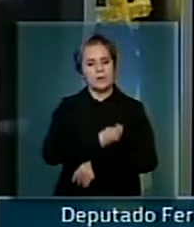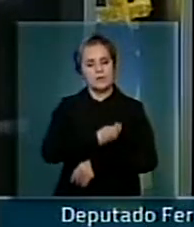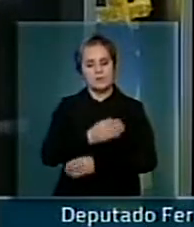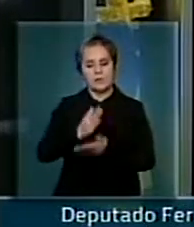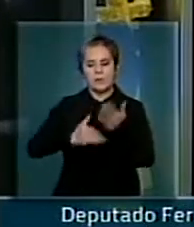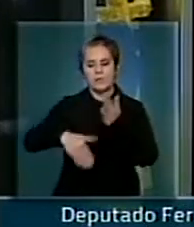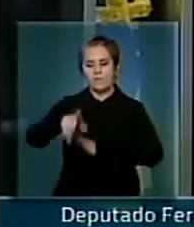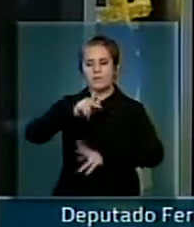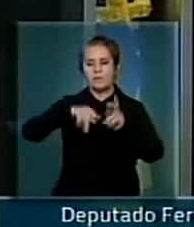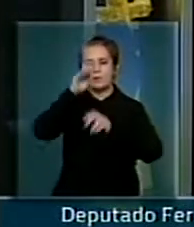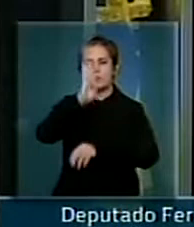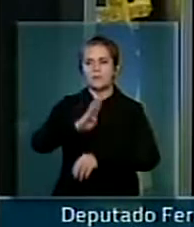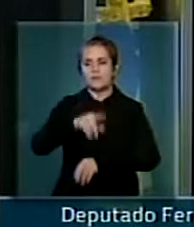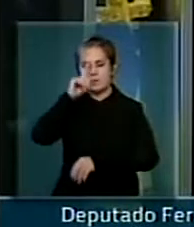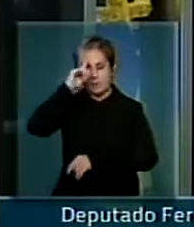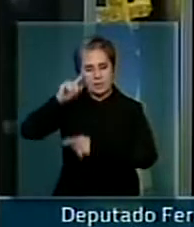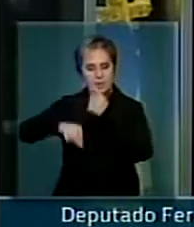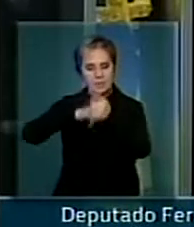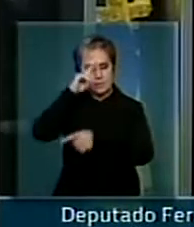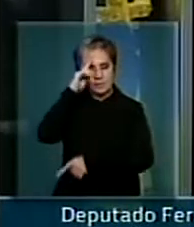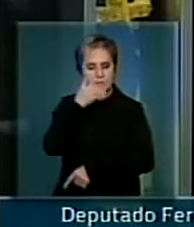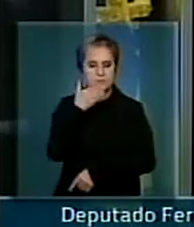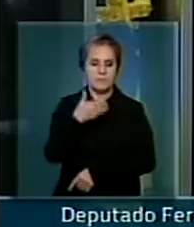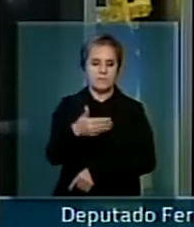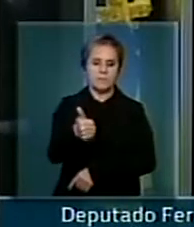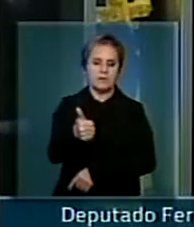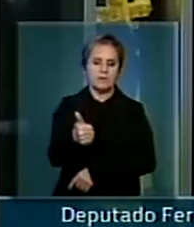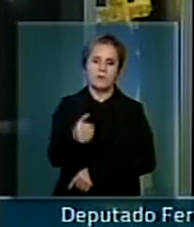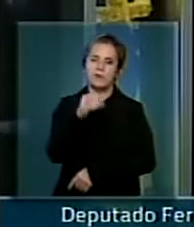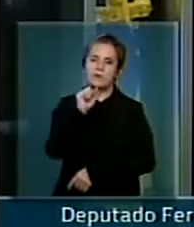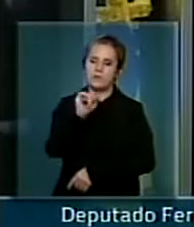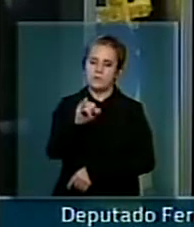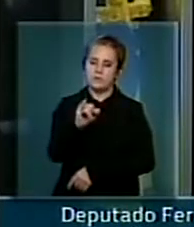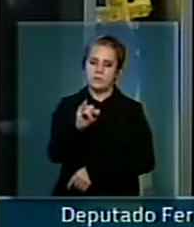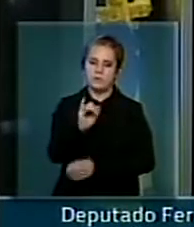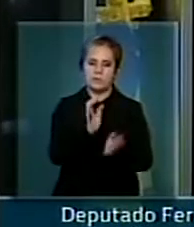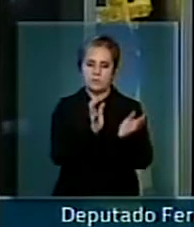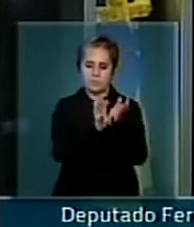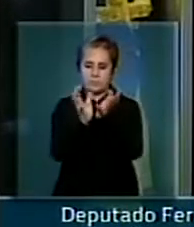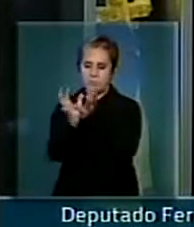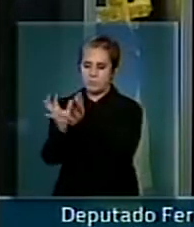os brasileiros melhora a cada dia. E se no campo